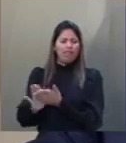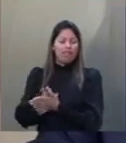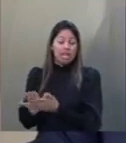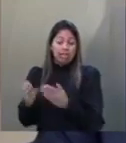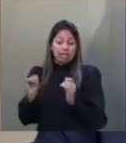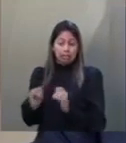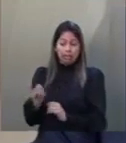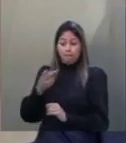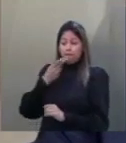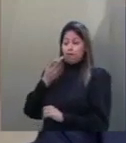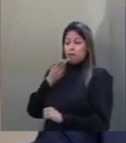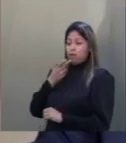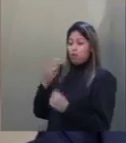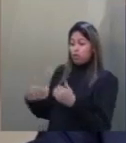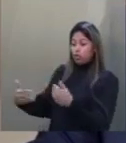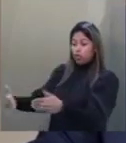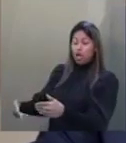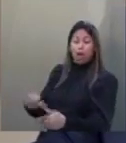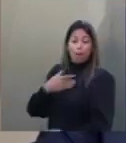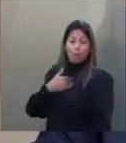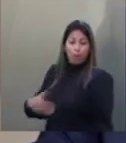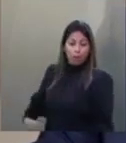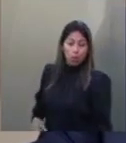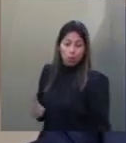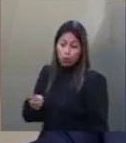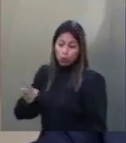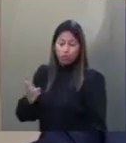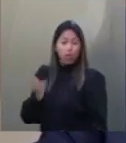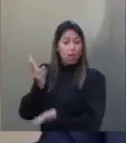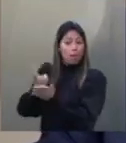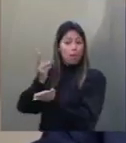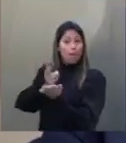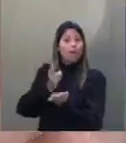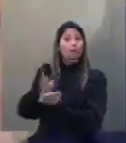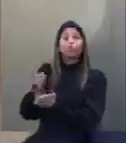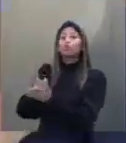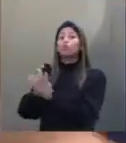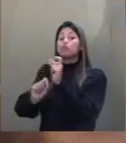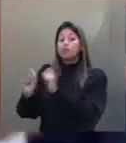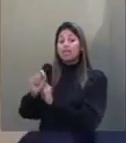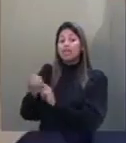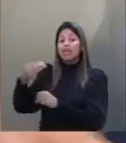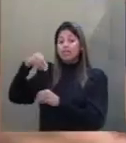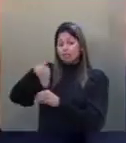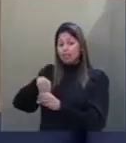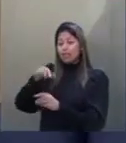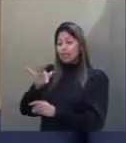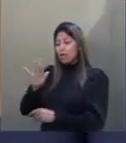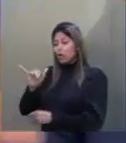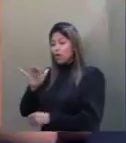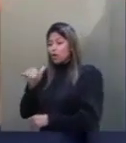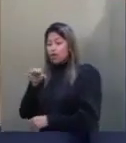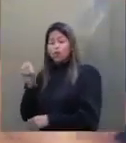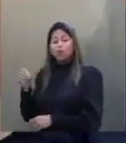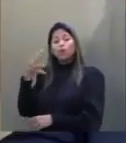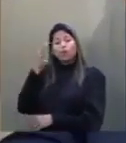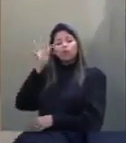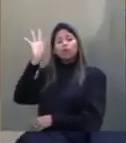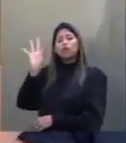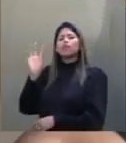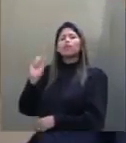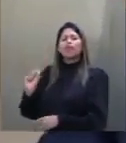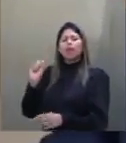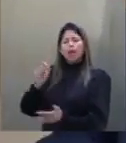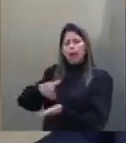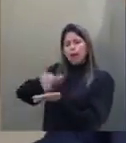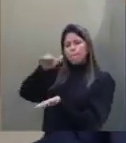público continuará mantendo os mesmos poderes, de fato, os poderes teóricos de no final aplicar multas, isso não se